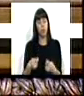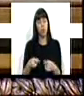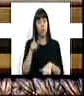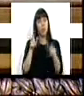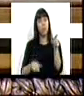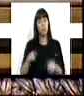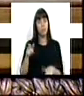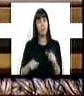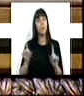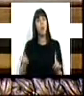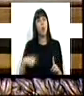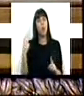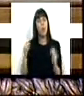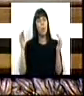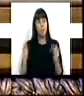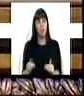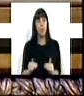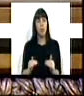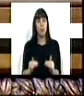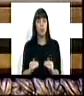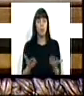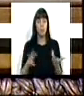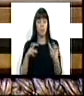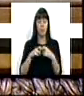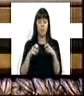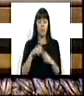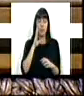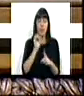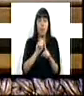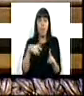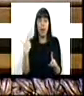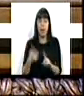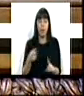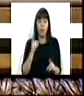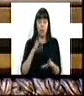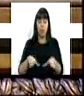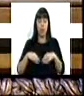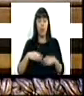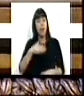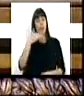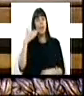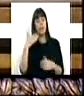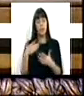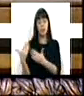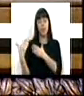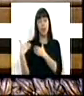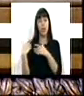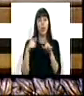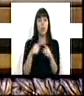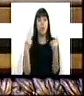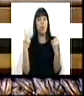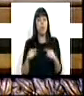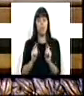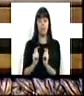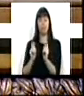para os contribuintes seriam muito menores. E se o problema do Banif não foi assumido mais cedo, a responsabilidade só pode